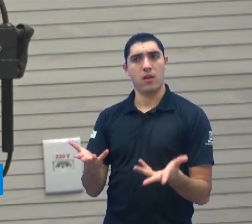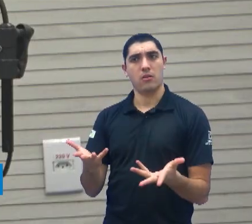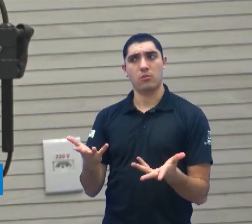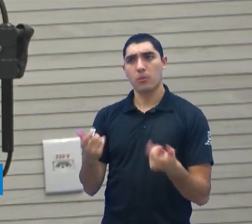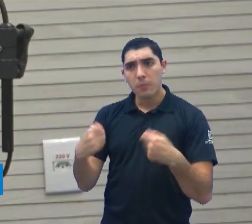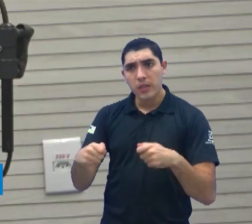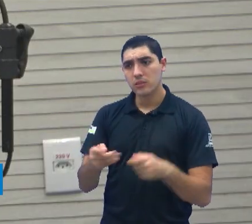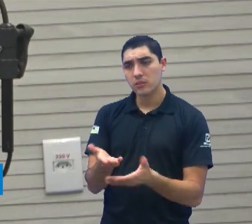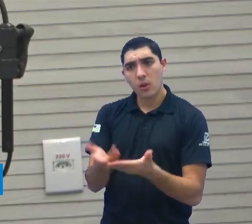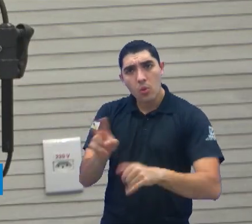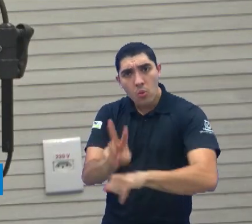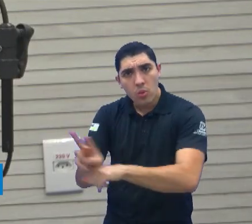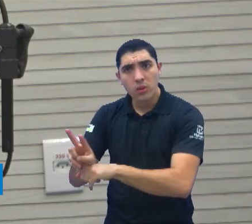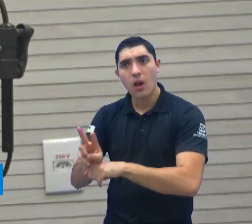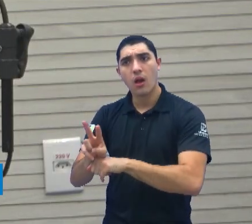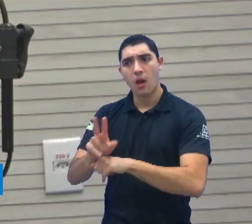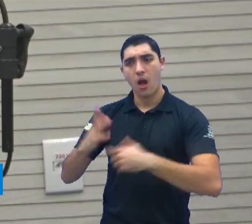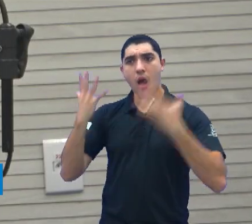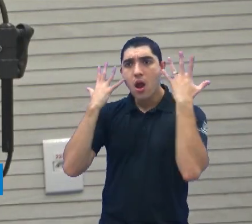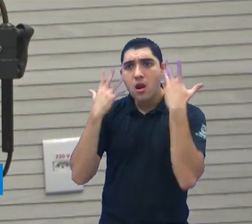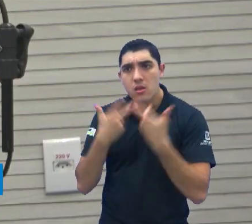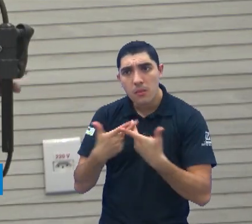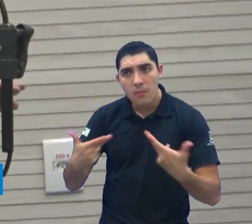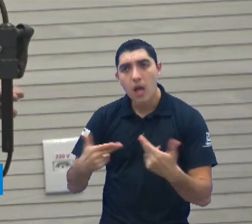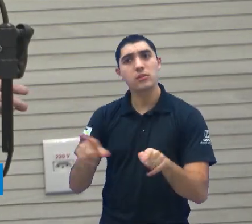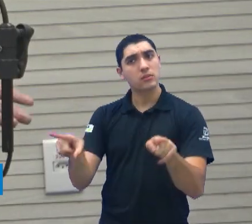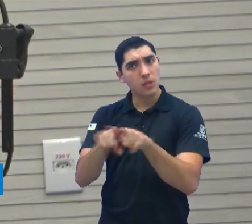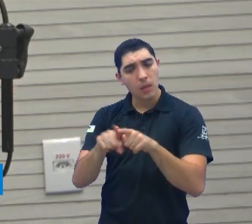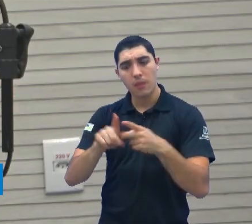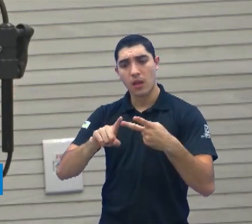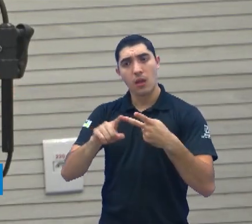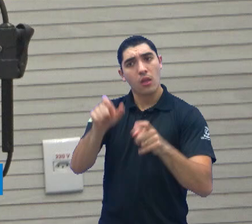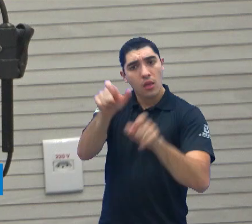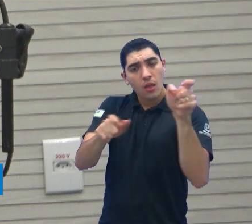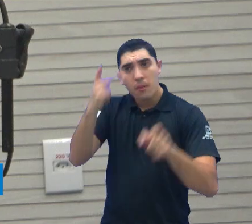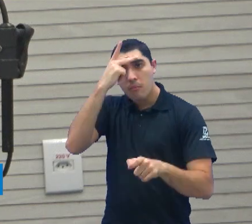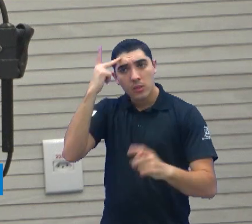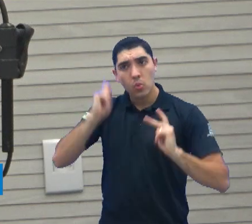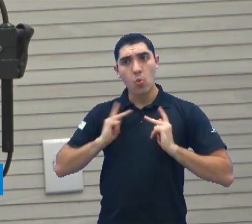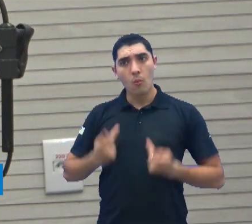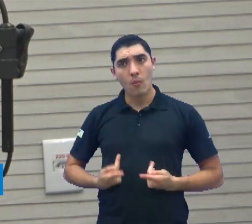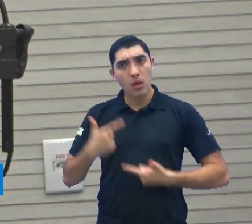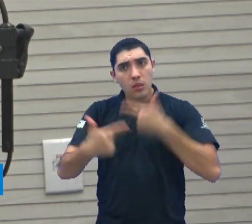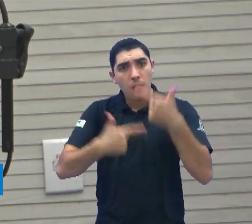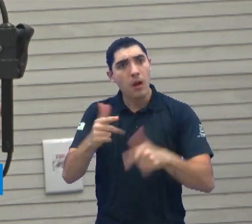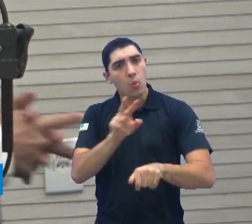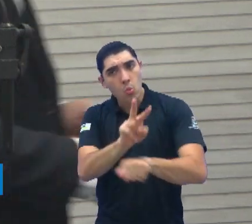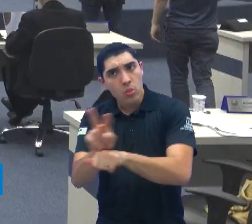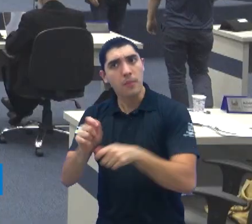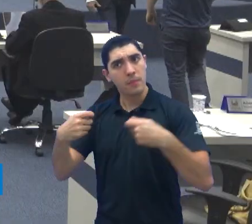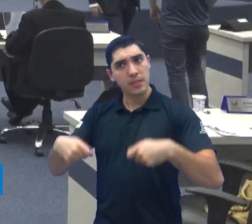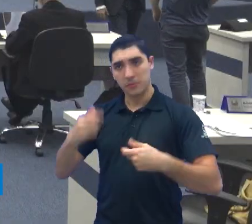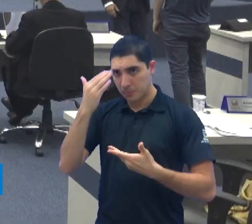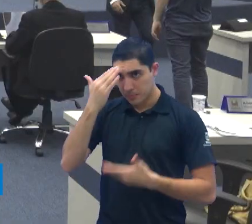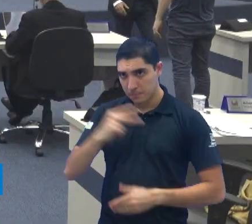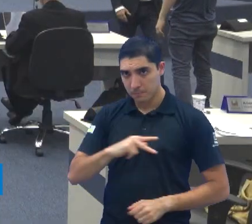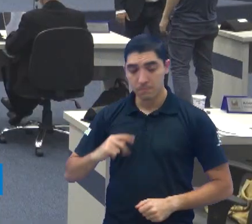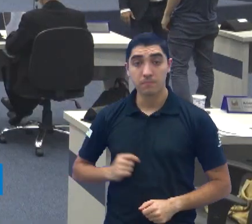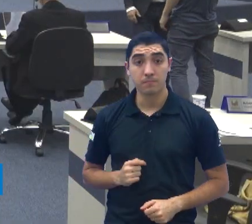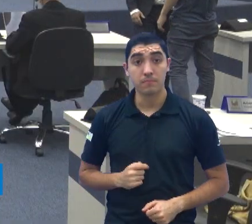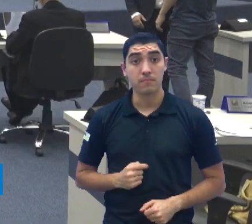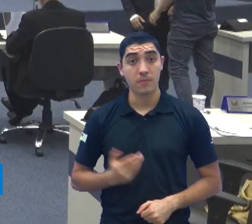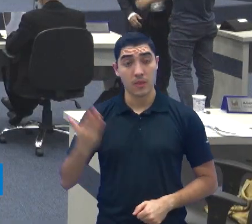para os animais que são recolhidos da rua, quanto os funcionários que estão ali prestando o seu serviço. Muito obrigado, presidente. Justificativo de votação, por tempo de 1